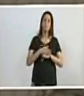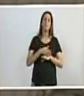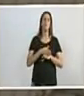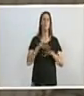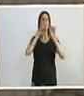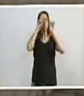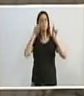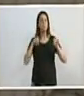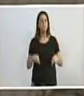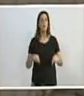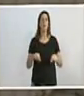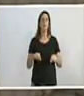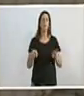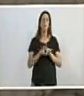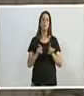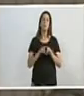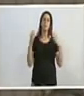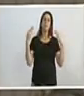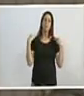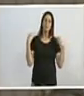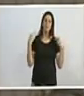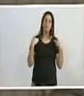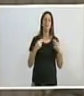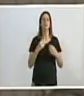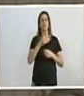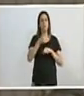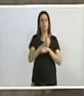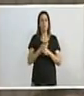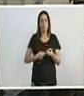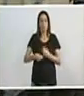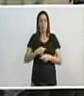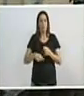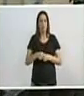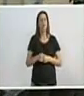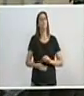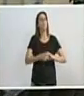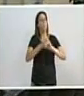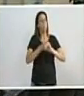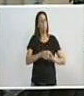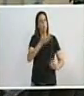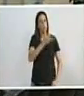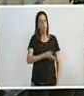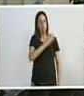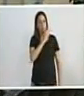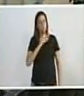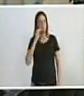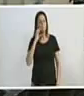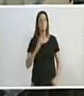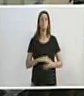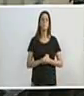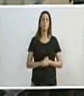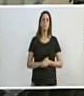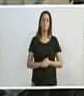servidores, dos funcionários, dos motoristas e dos cobradores no transporte coletivo. Parabéns, vereador César. Obrigado.